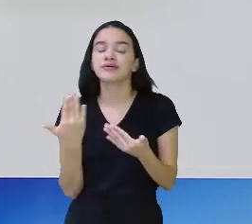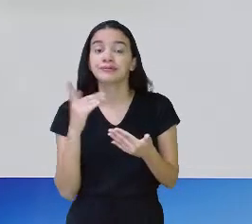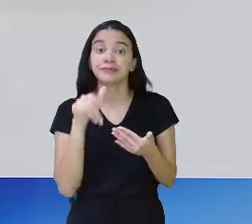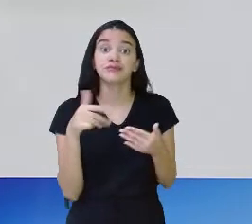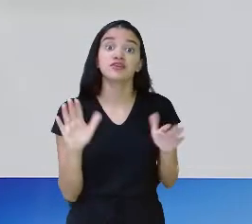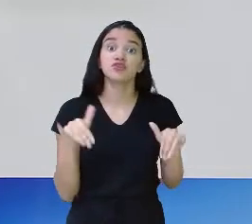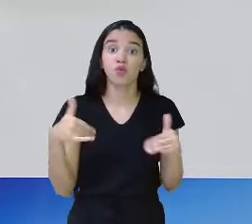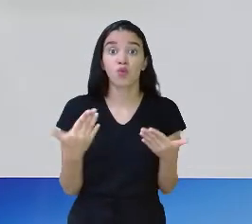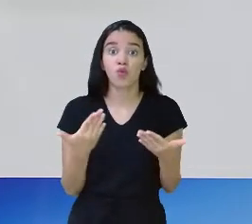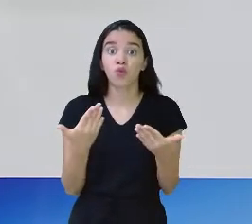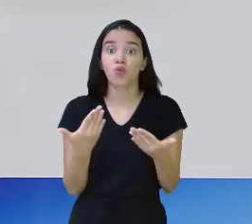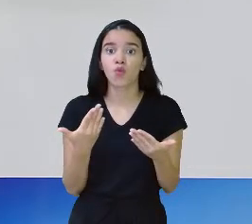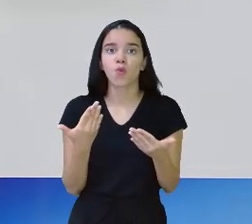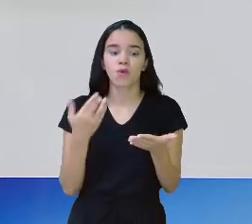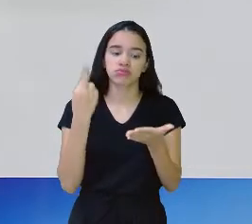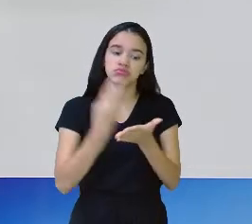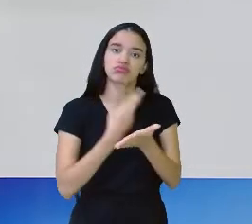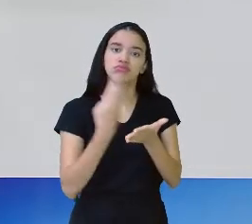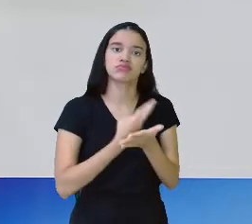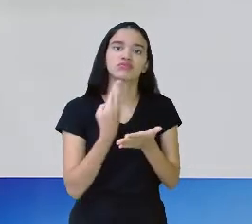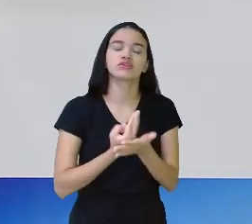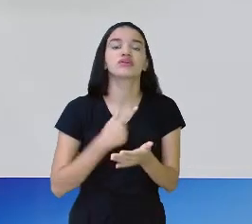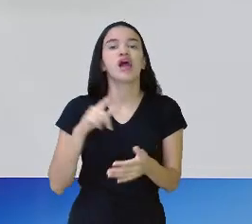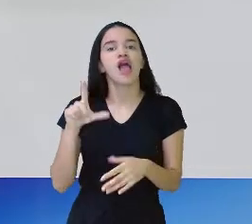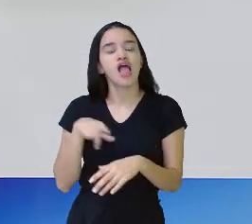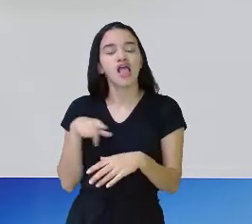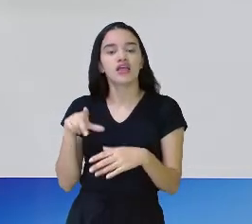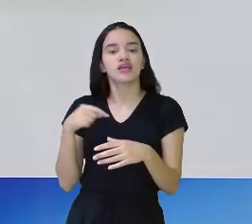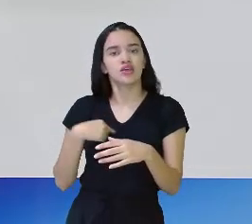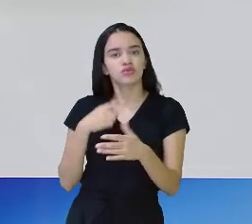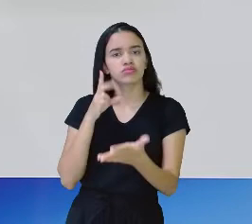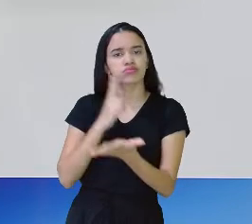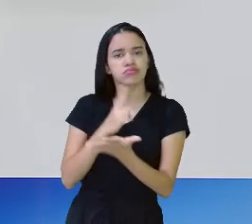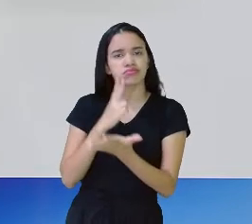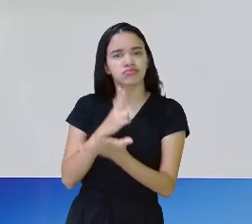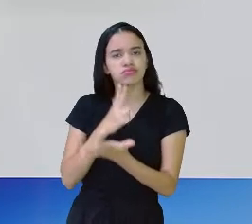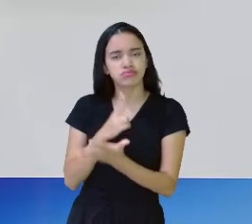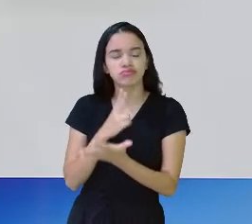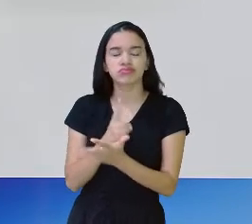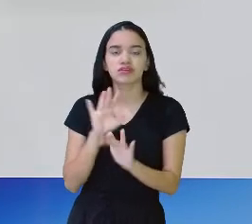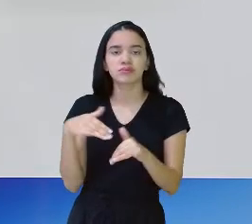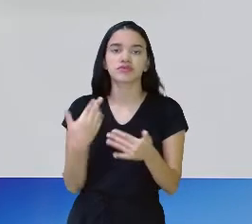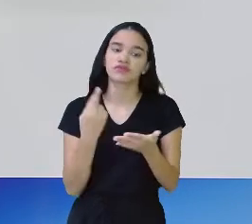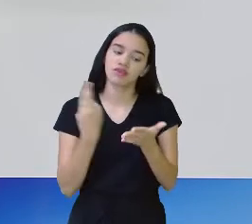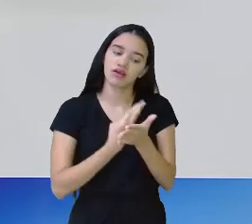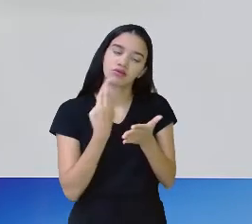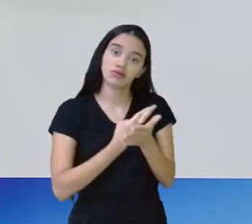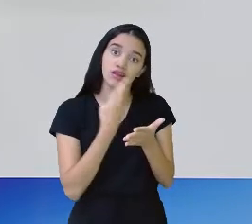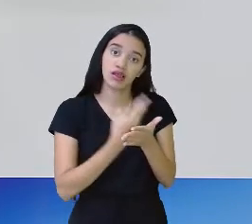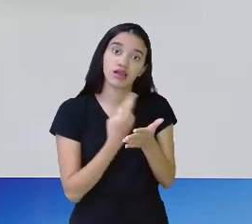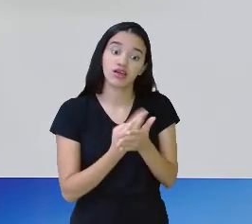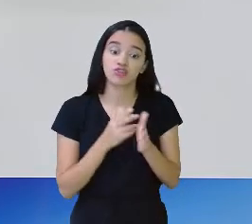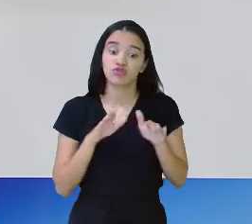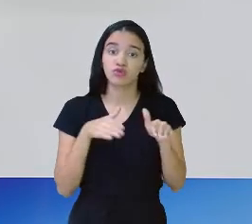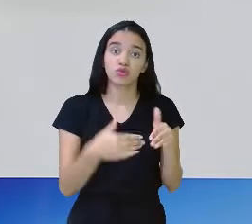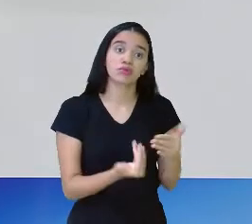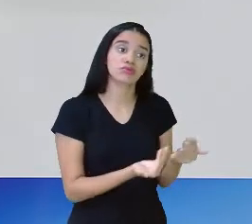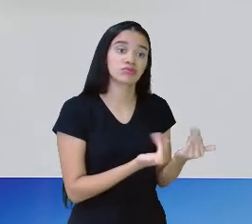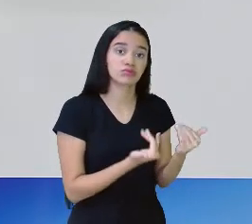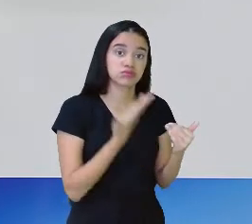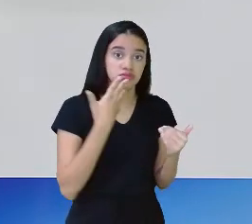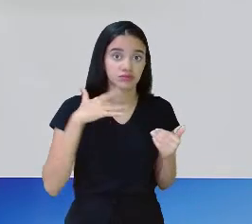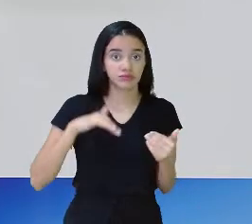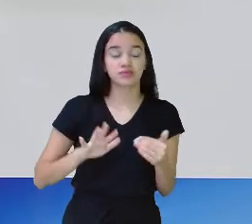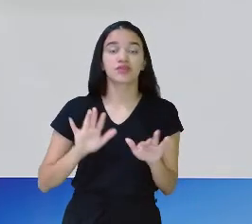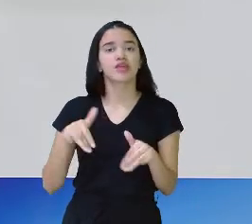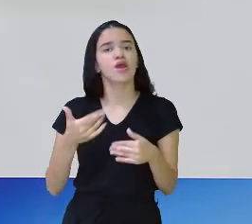e qual é a revista, né? Porque eu sempre estou falando dessa revista, que é uma revista voltada para o público infanto-juvenil. Mas o que eu quero que